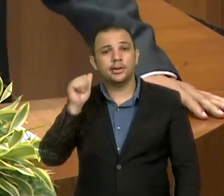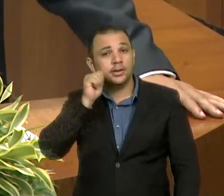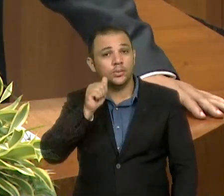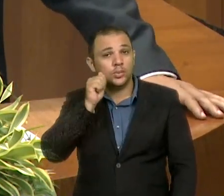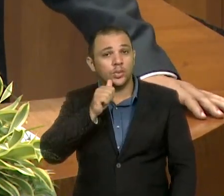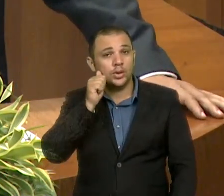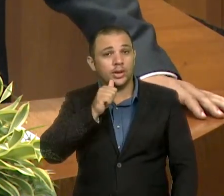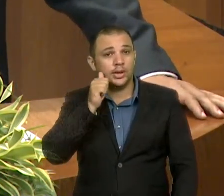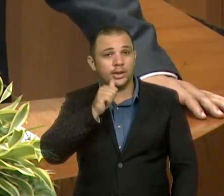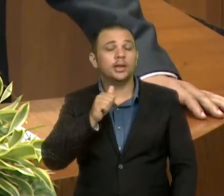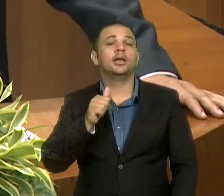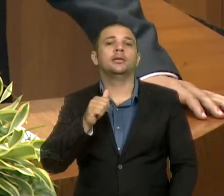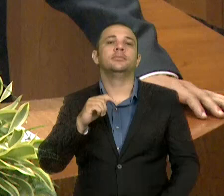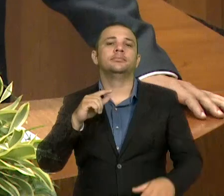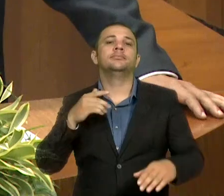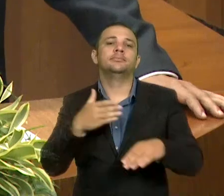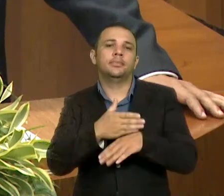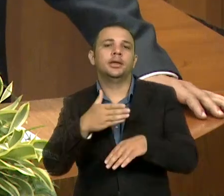compor